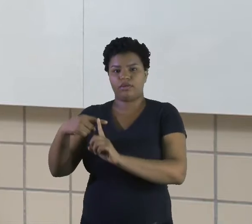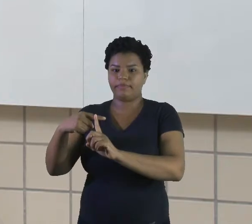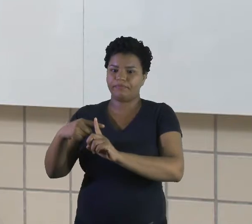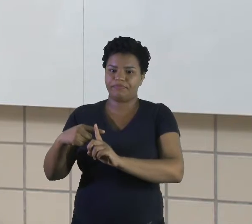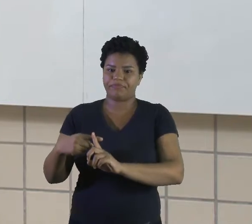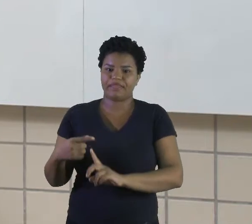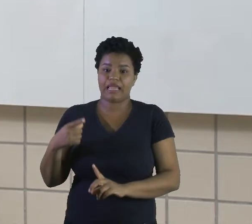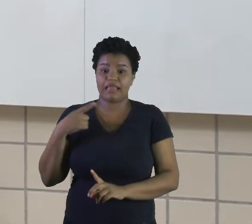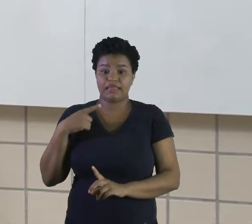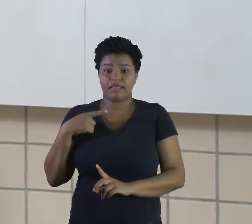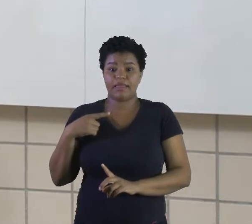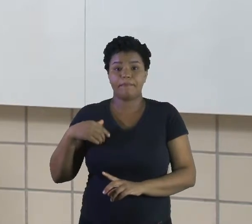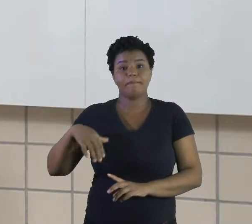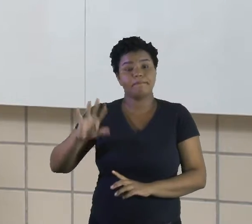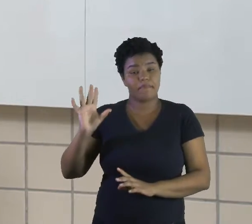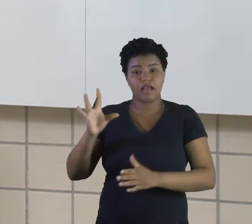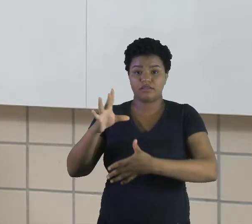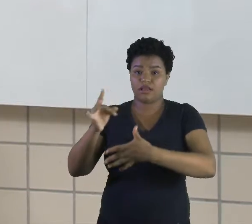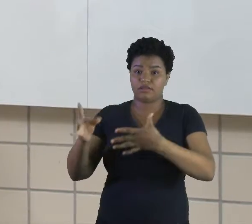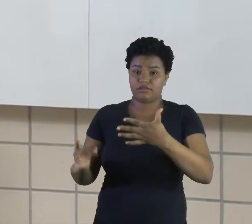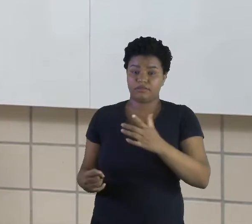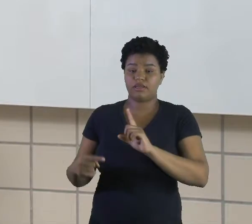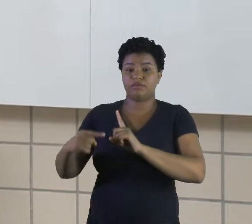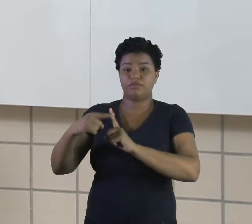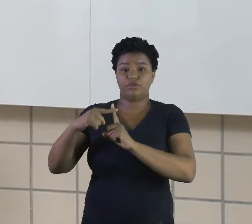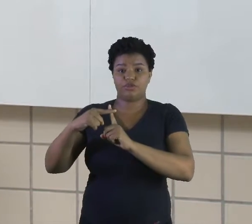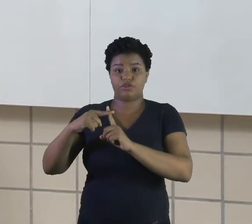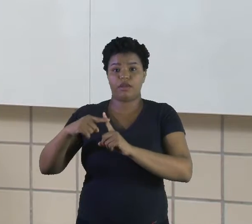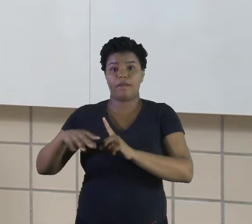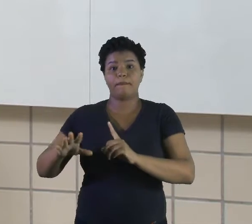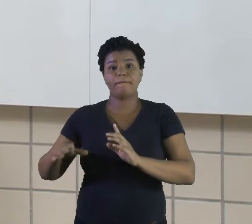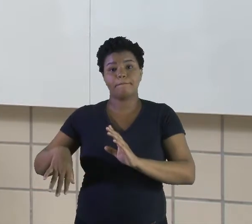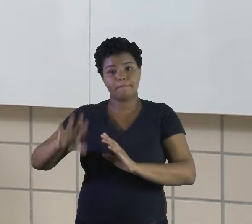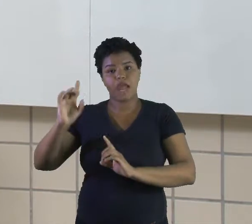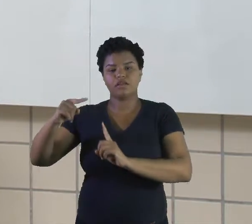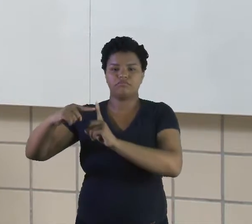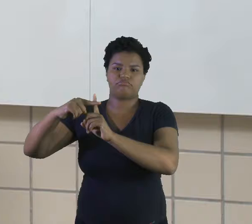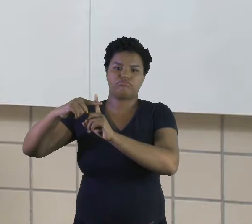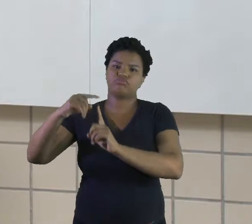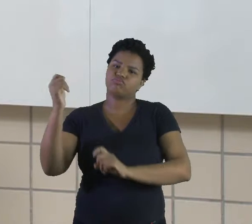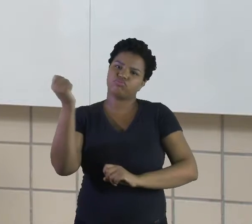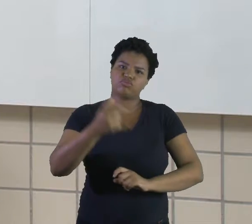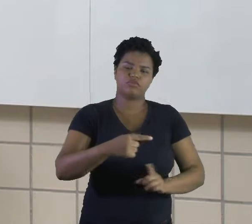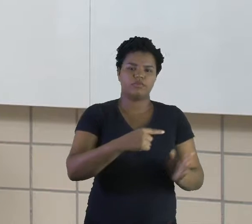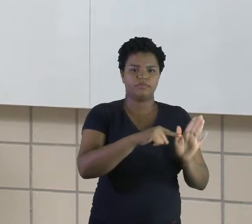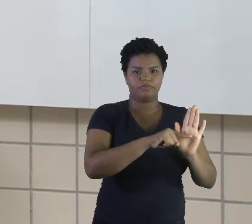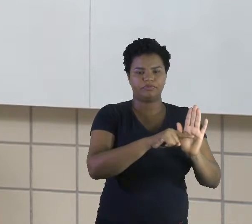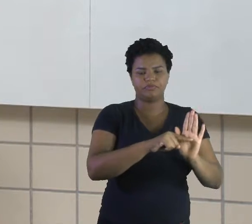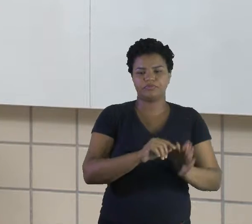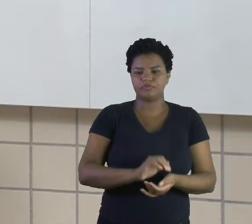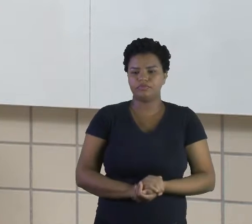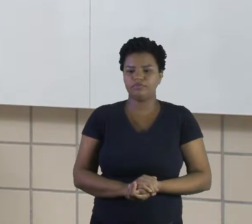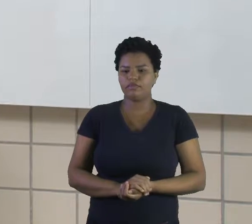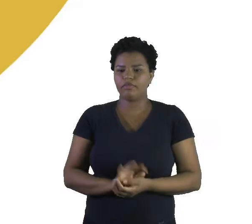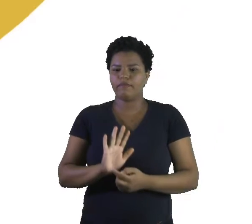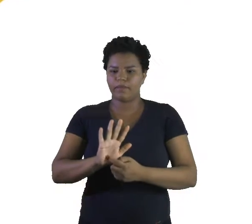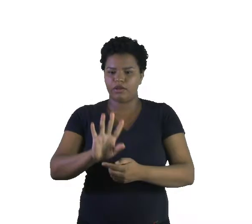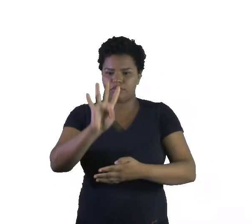tem mais aspectos positivos, mais vantagens do que desvantagens. Vai aparecer na tela de vocês uma